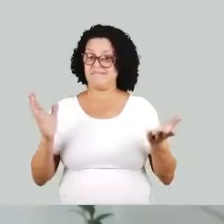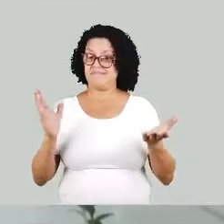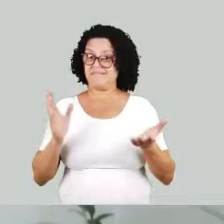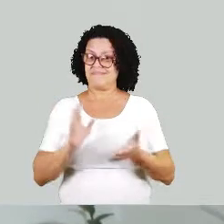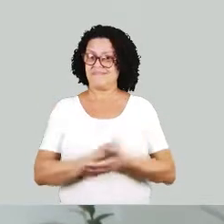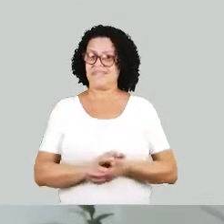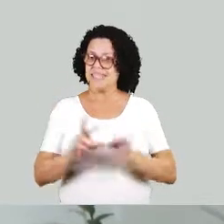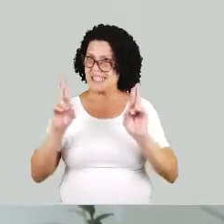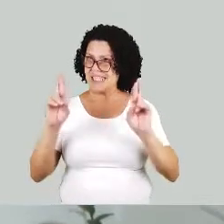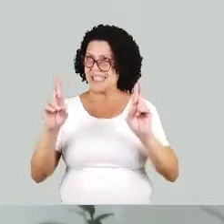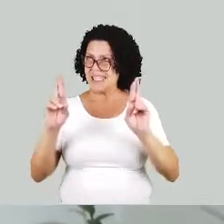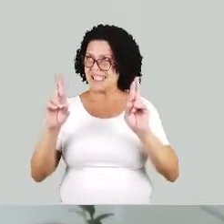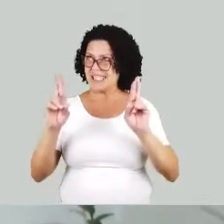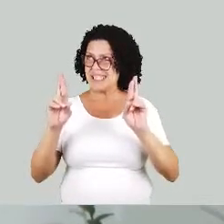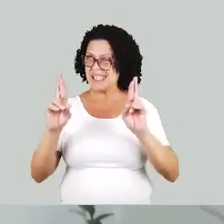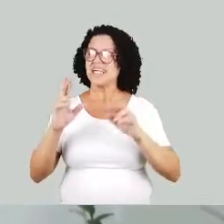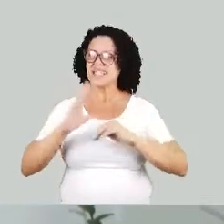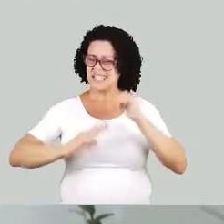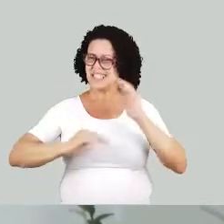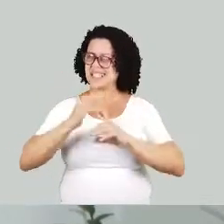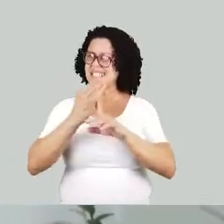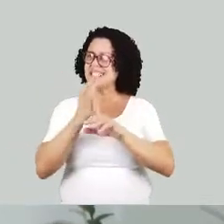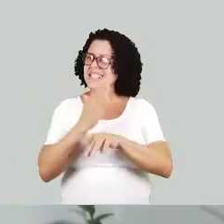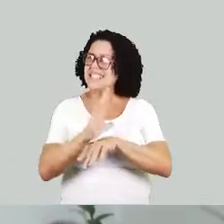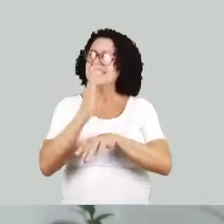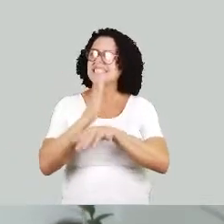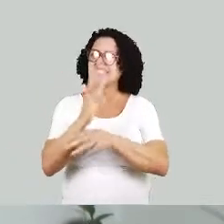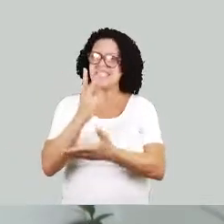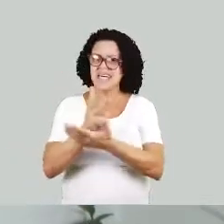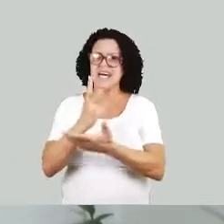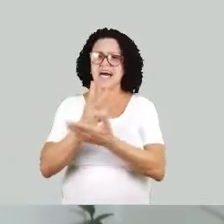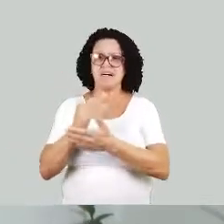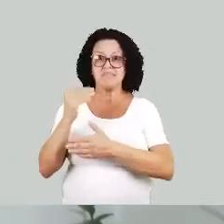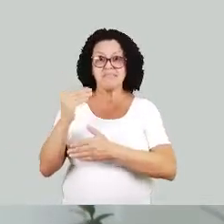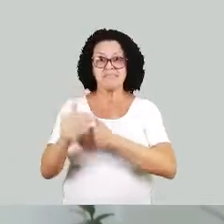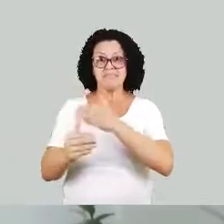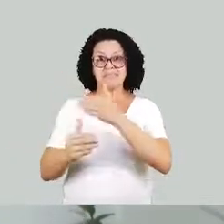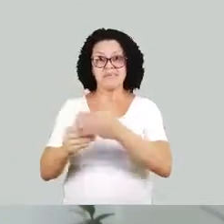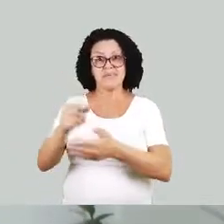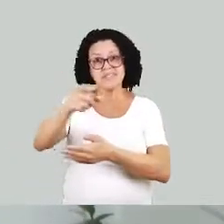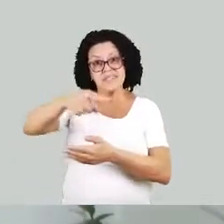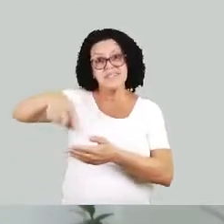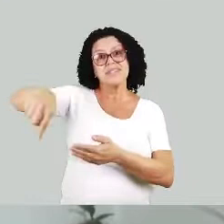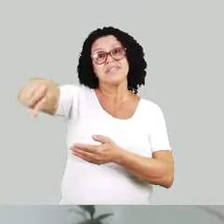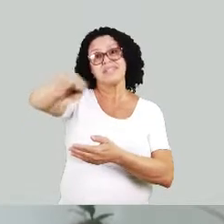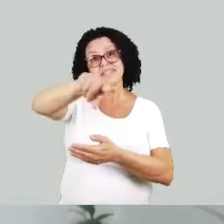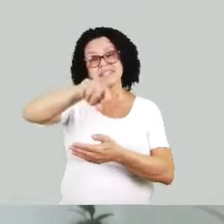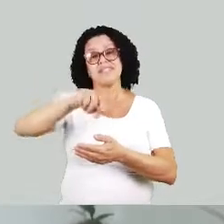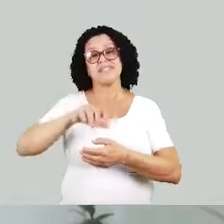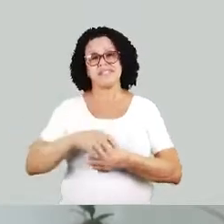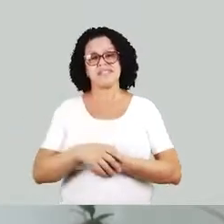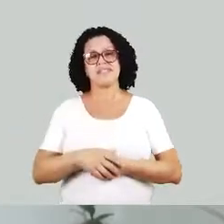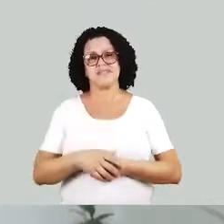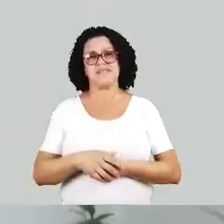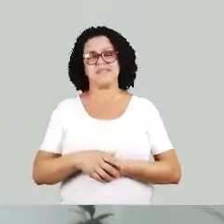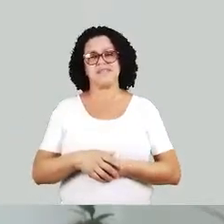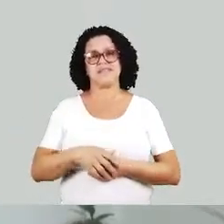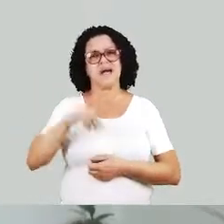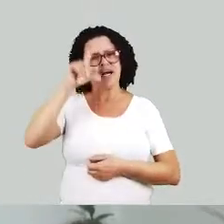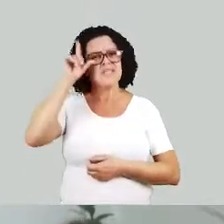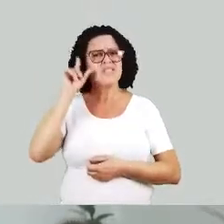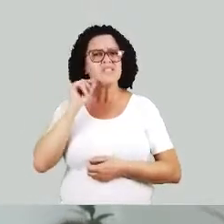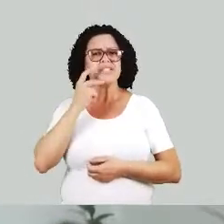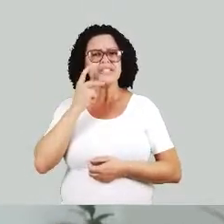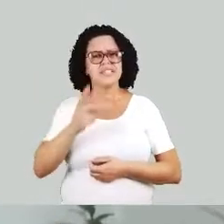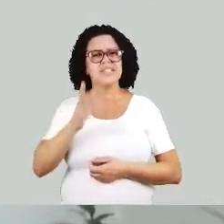Gente, tomara que a gente consiga colocar em prática cada vez mais. E, como diz Divaldo Franco,